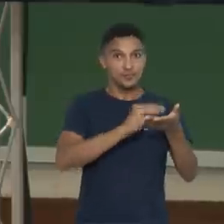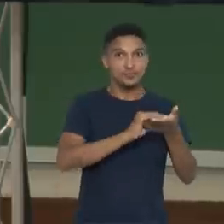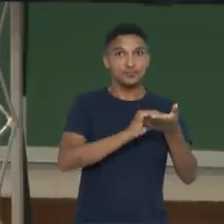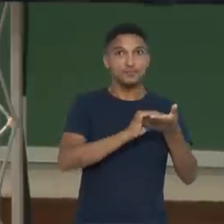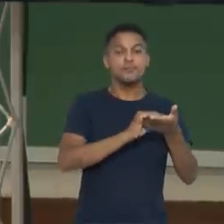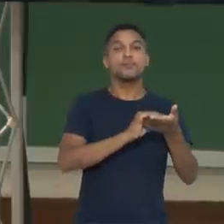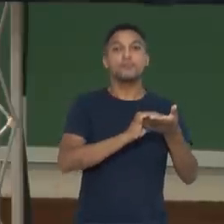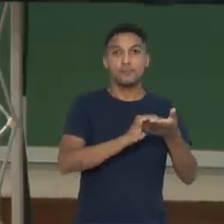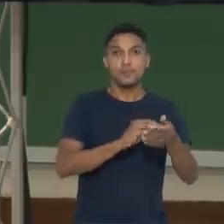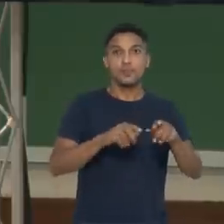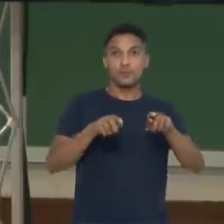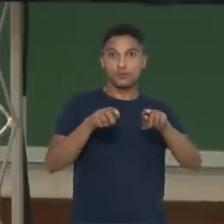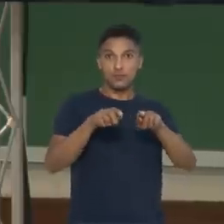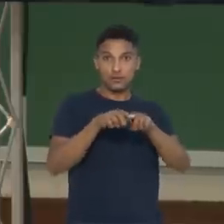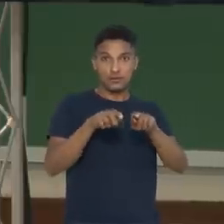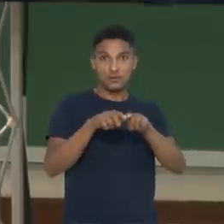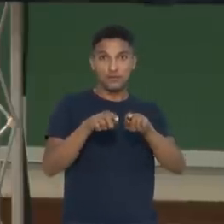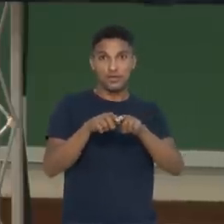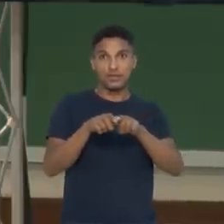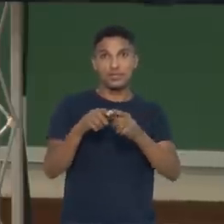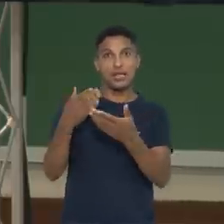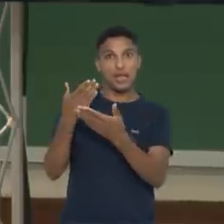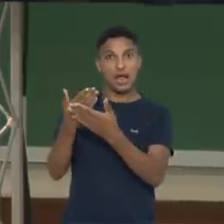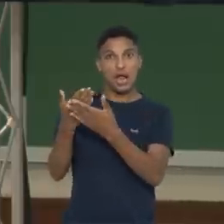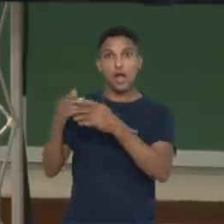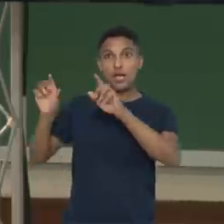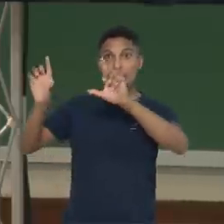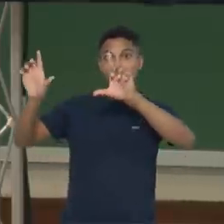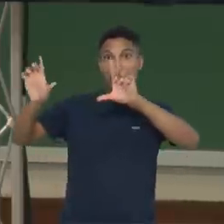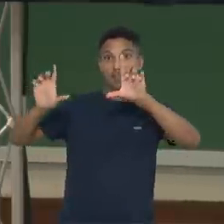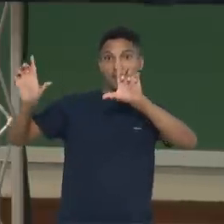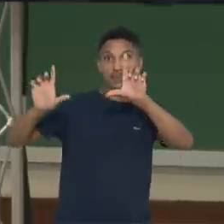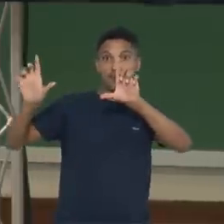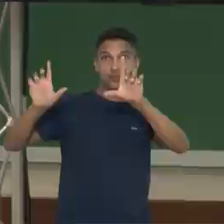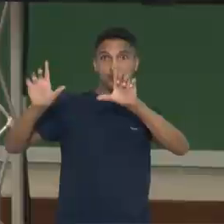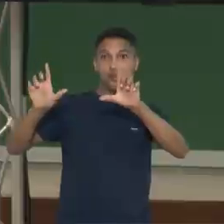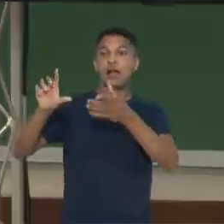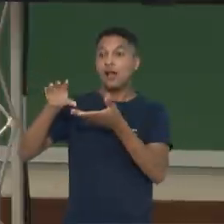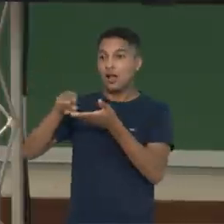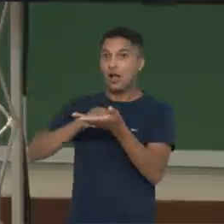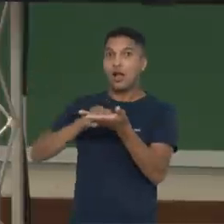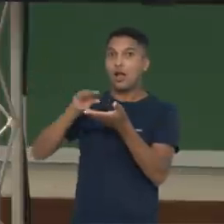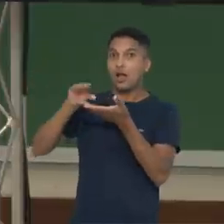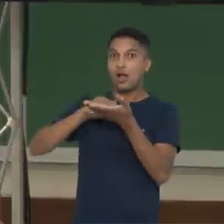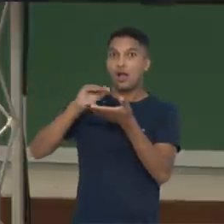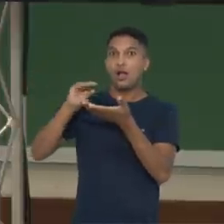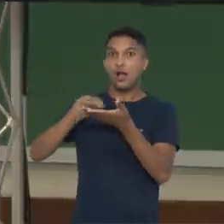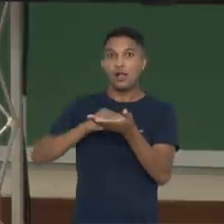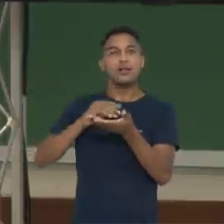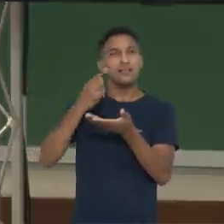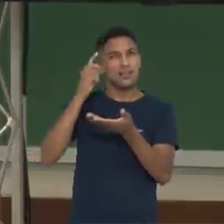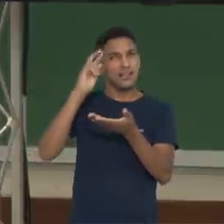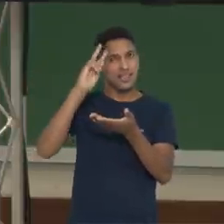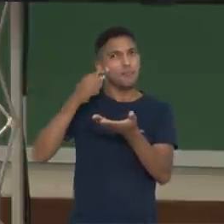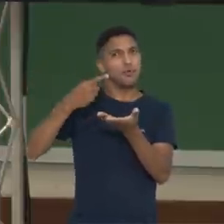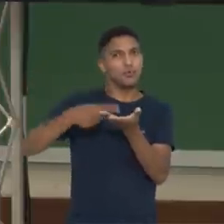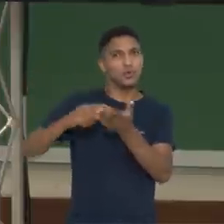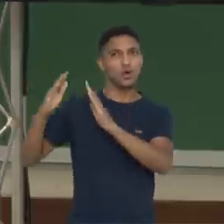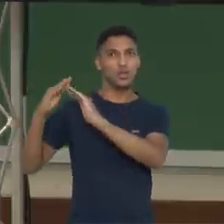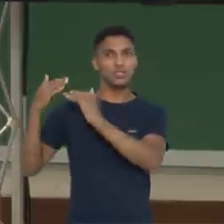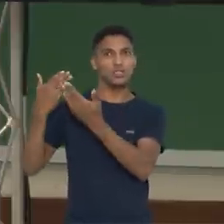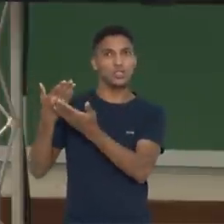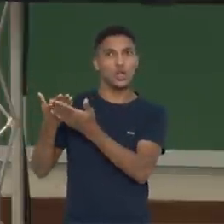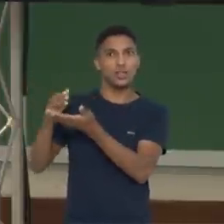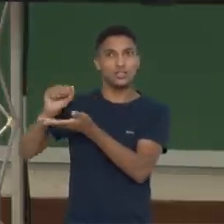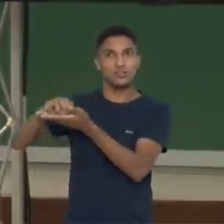do Classroom, as aulas na televisão, tá? Então, quem está assistindo pela televisão, lembra, né, dos combinados que vocês têm com o colégio, de buscar